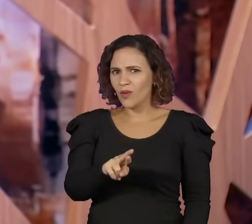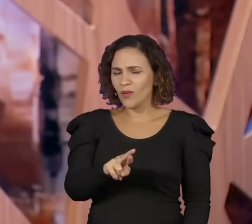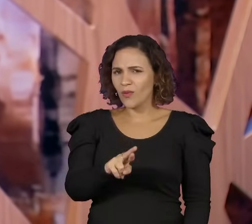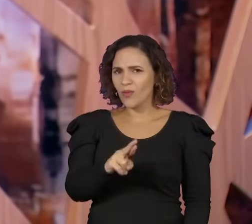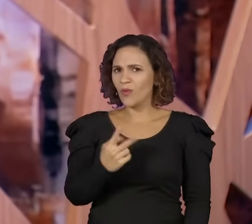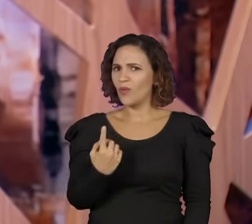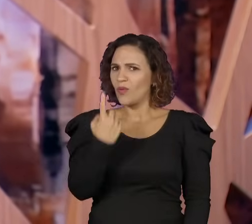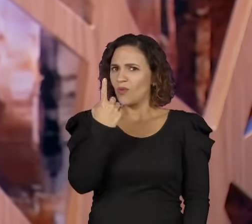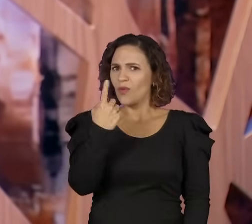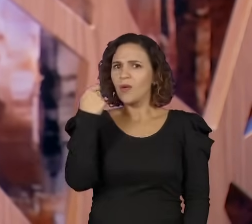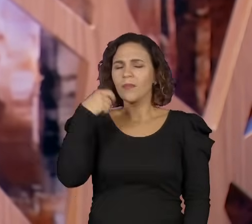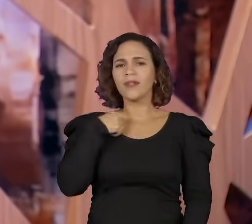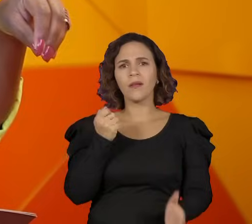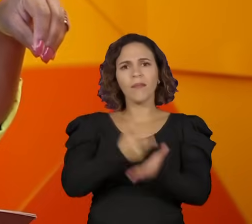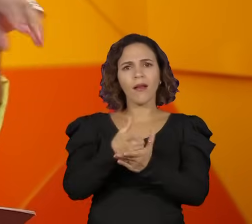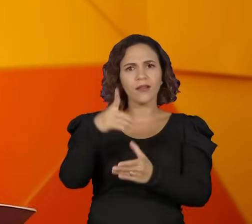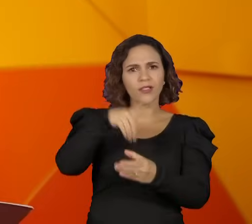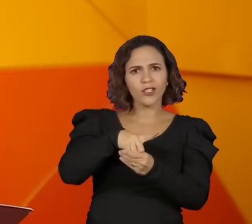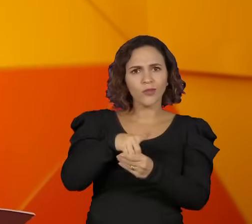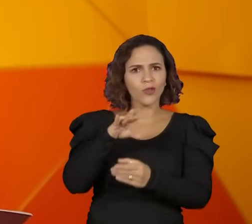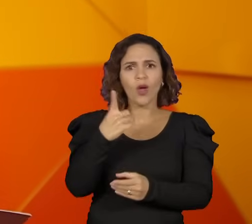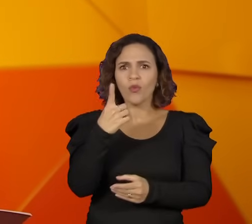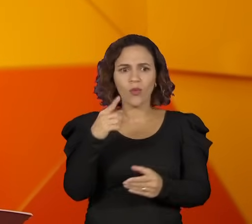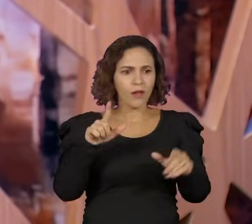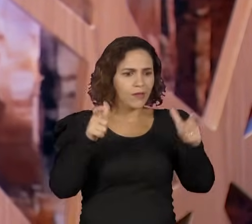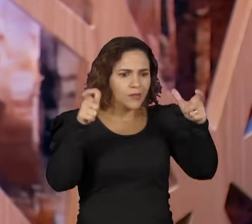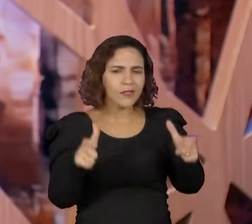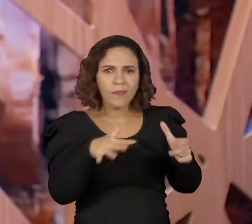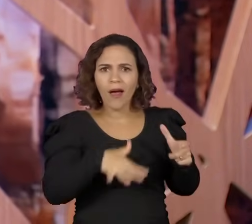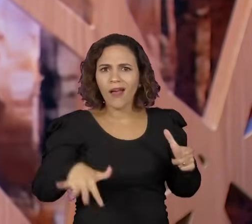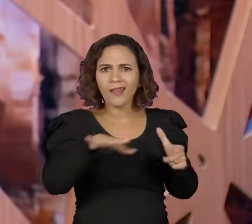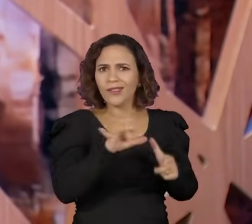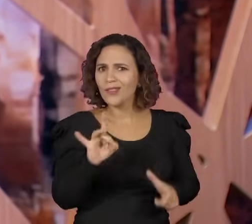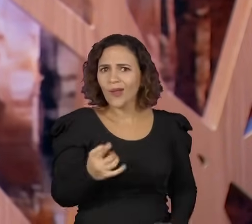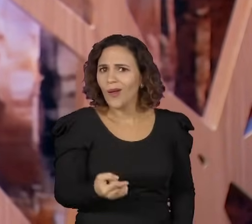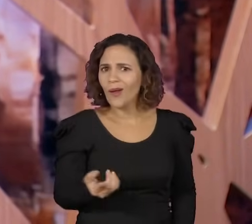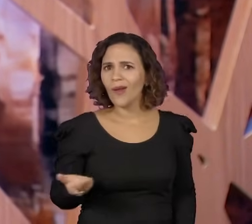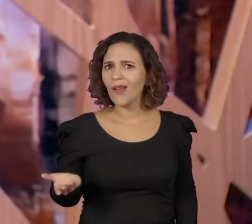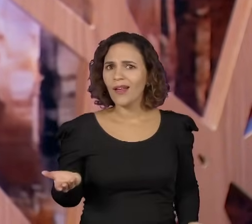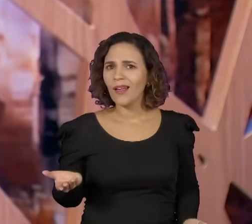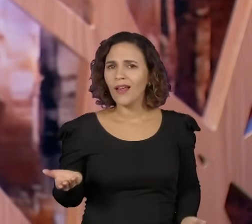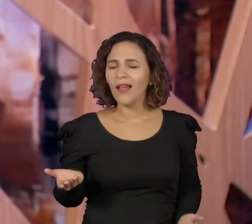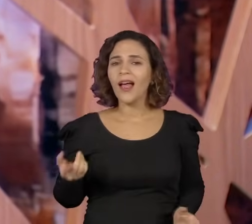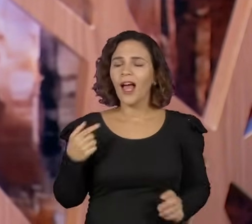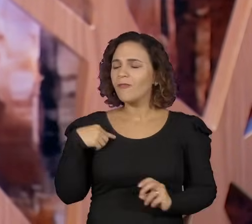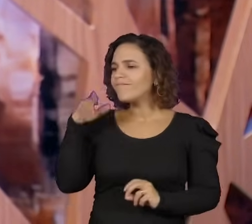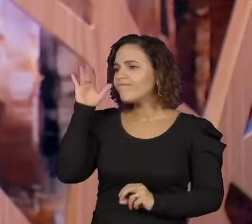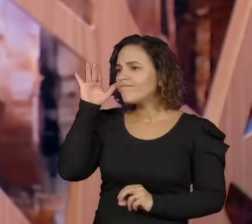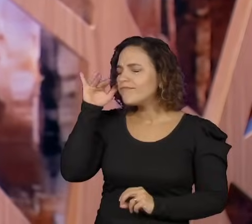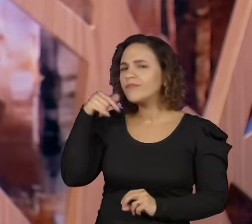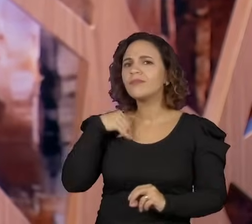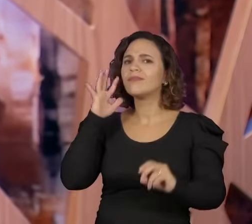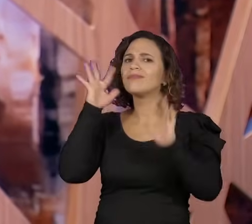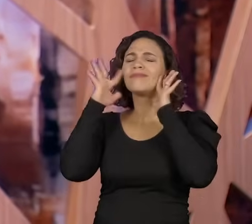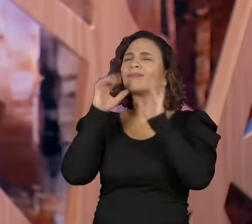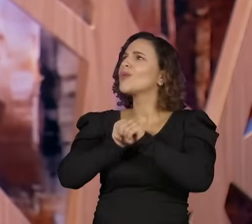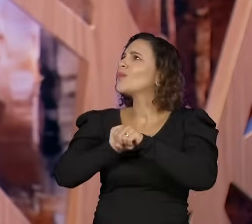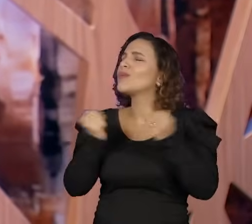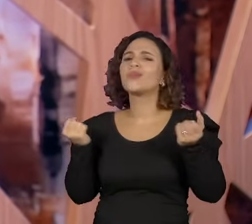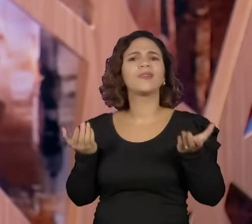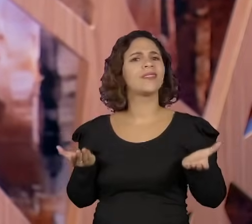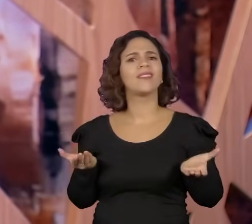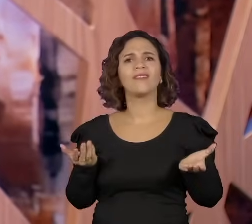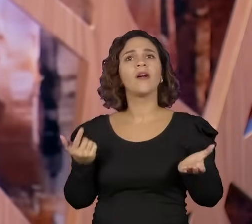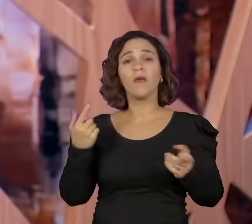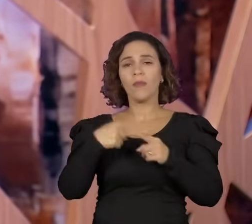aquela religião que você tem que pagar o dízimo. E só dentro daquele espaço, E só dentro daquele espaço. E aí é muito curioso, assim, pra mim eu fico, gente, não é possível. E isso é uma